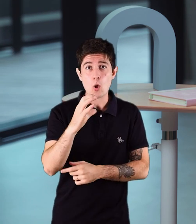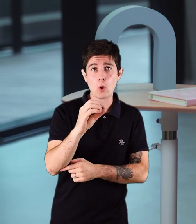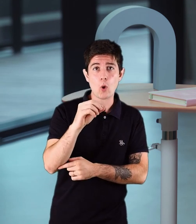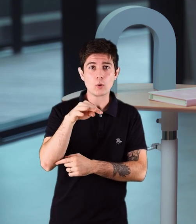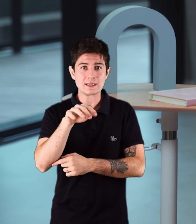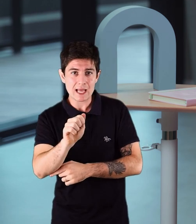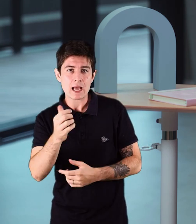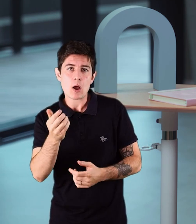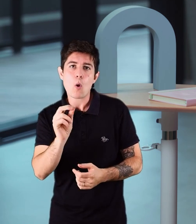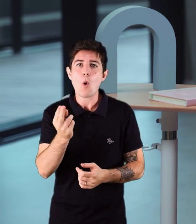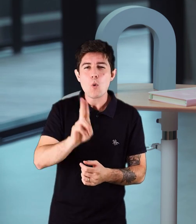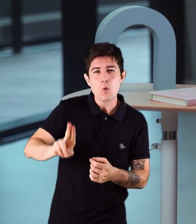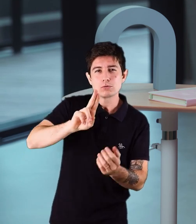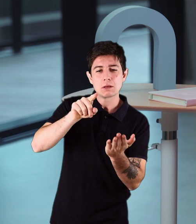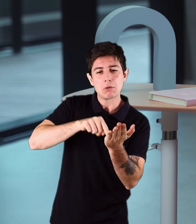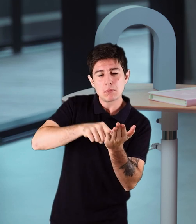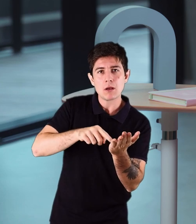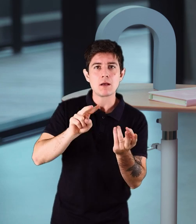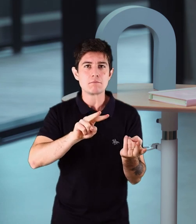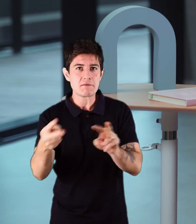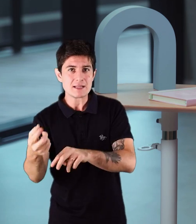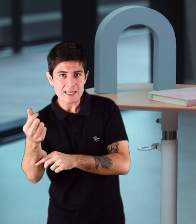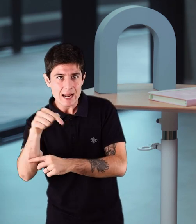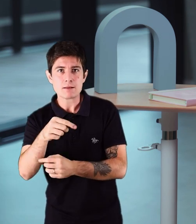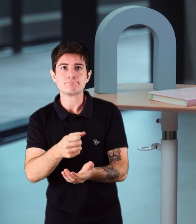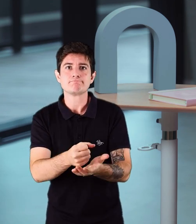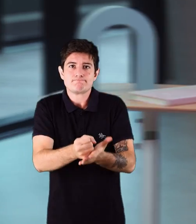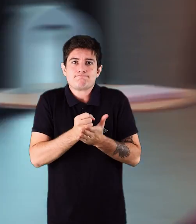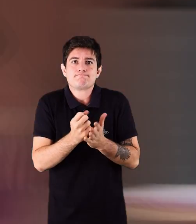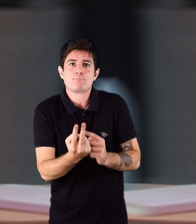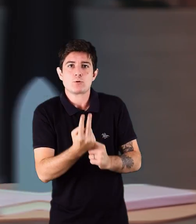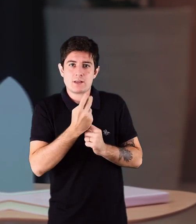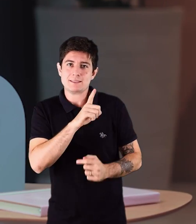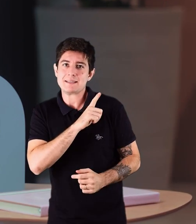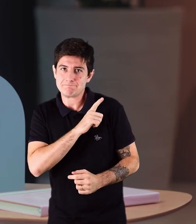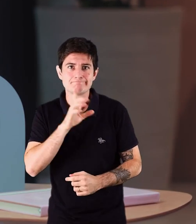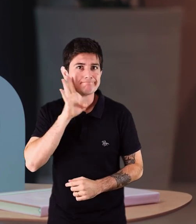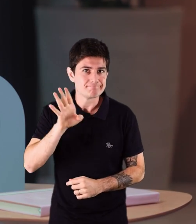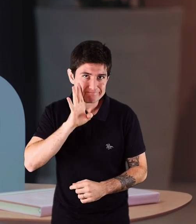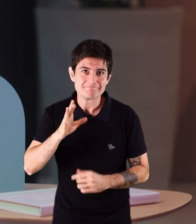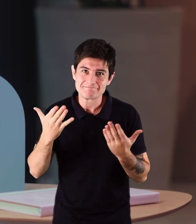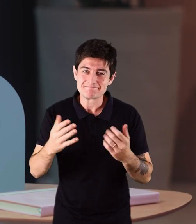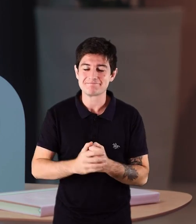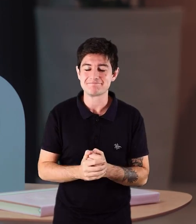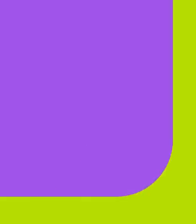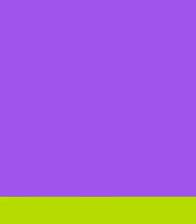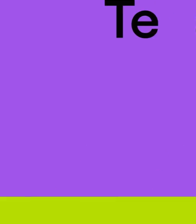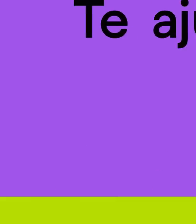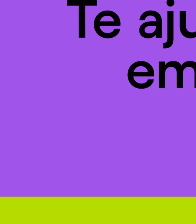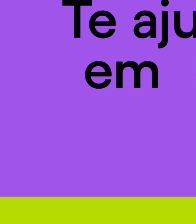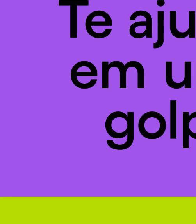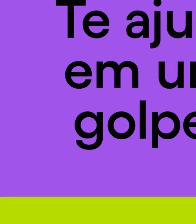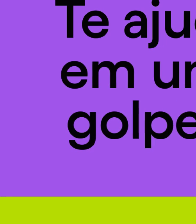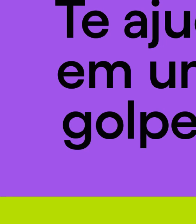você faça um uso correto de alguma ferramenta e até nas transações do dia a dia. Legal, né? Por fim, mas não menos importante, o alerta de